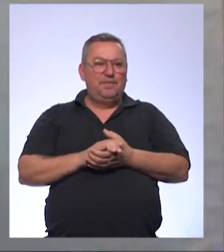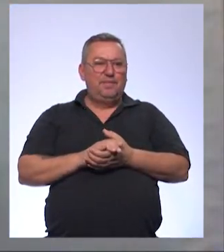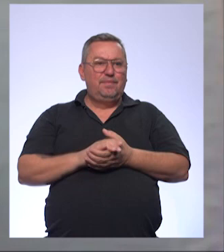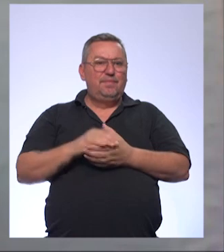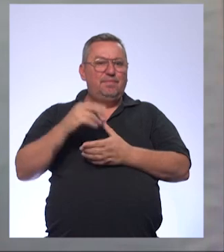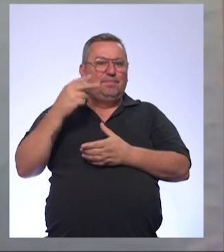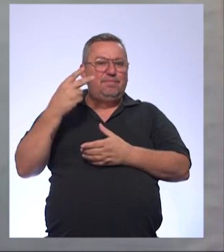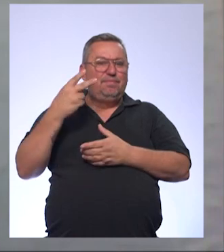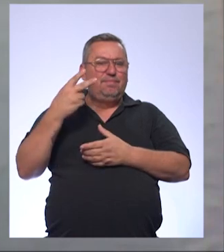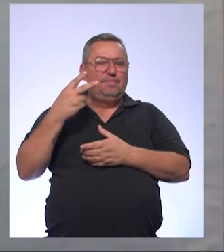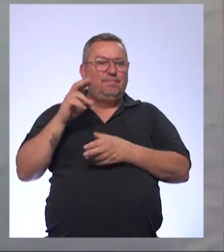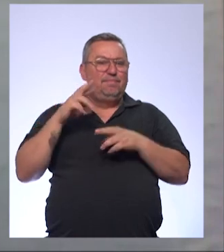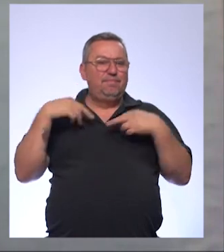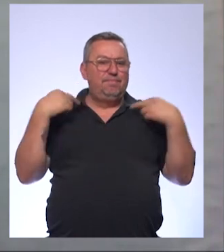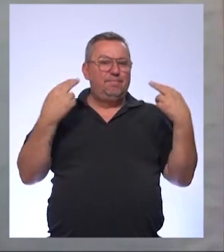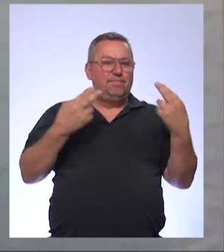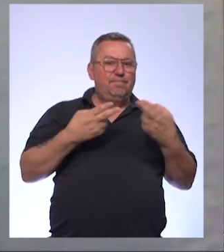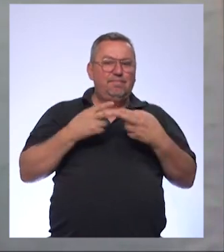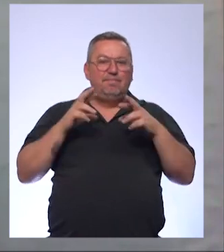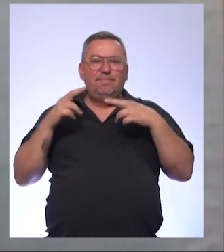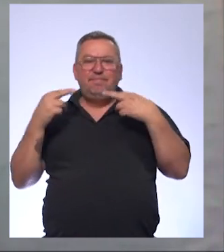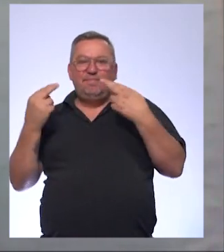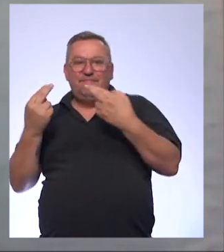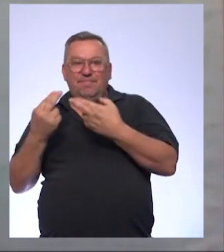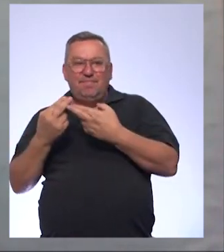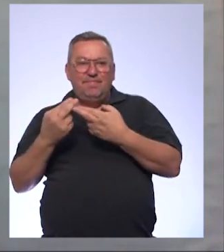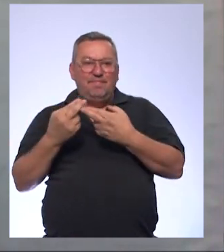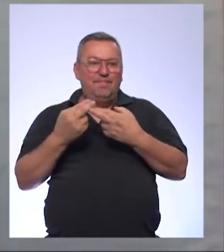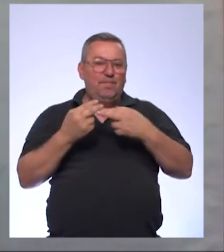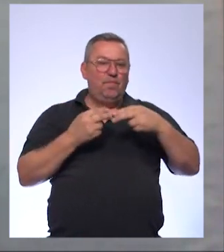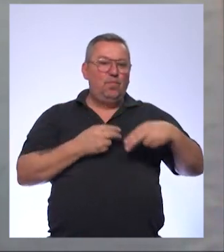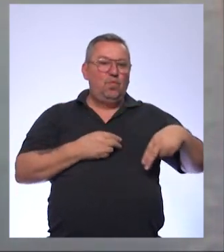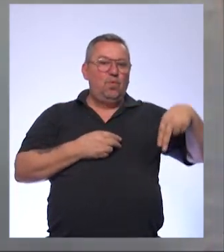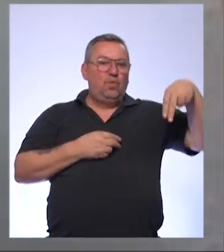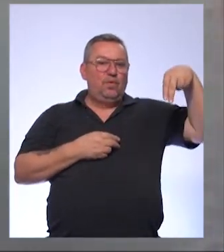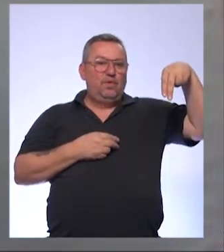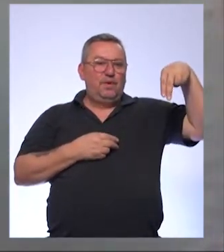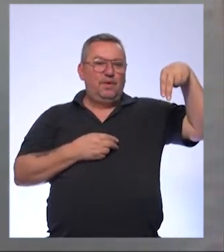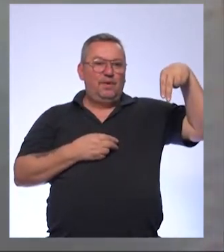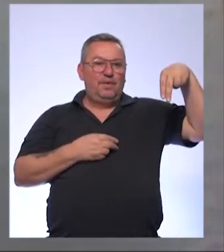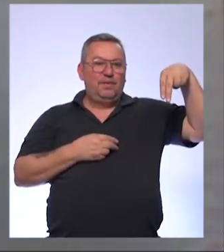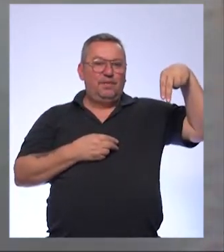em 2 reinos. Reino do Norte,